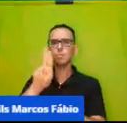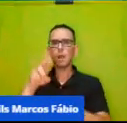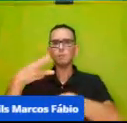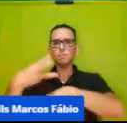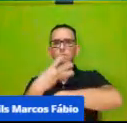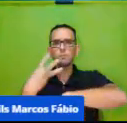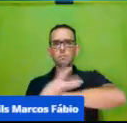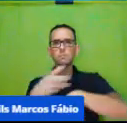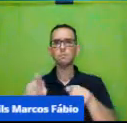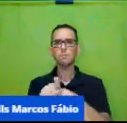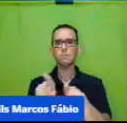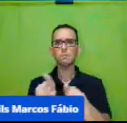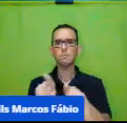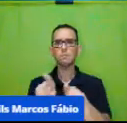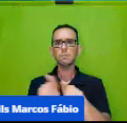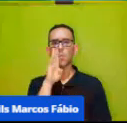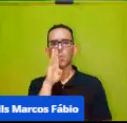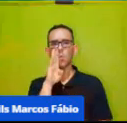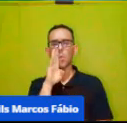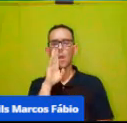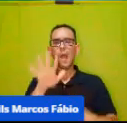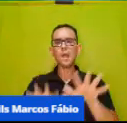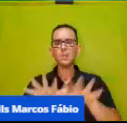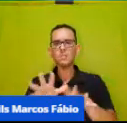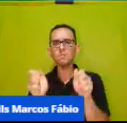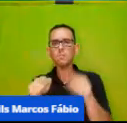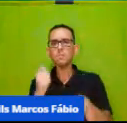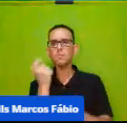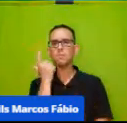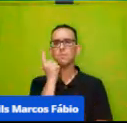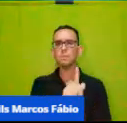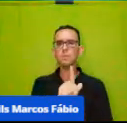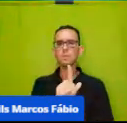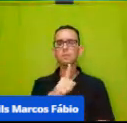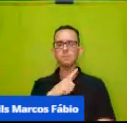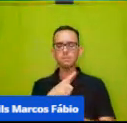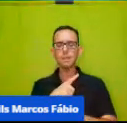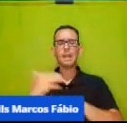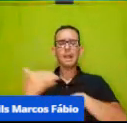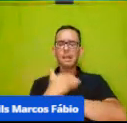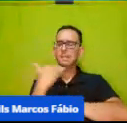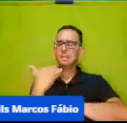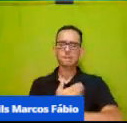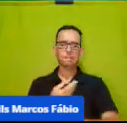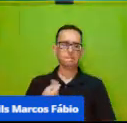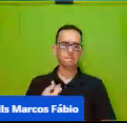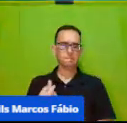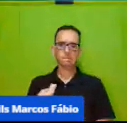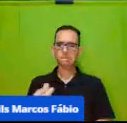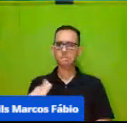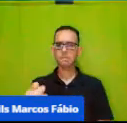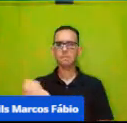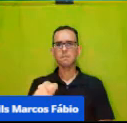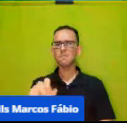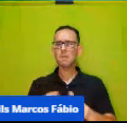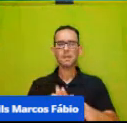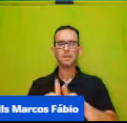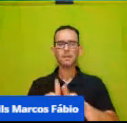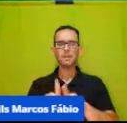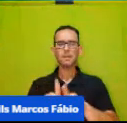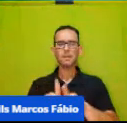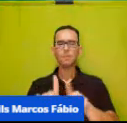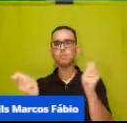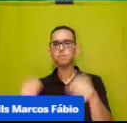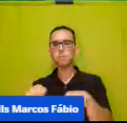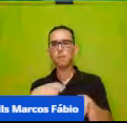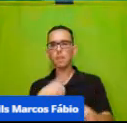Facebook, em algumas situações, também a pessoa consegue ter um acesso ilimitado também. Mas não são todos os pacotes que oferecem, então